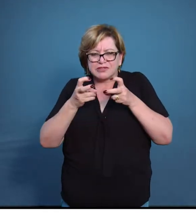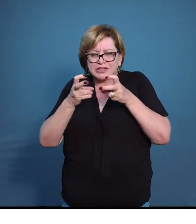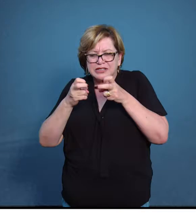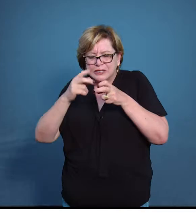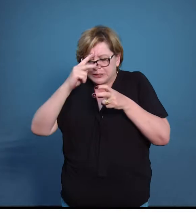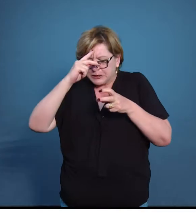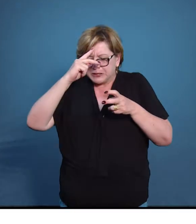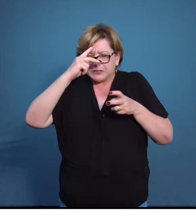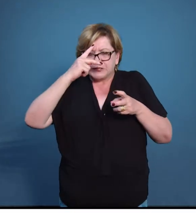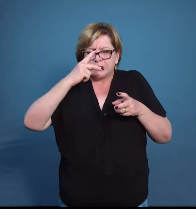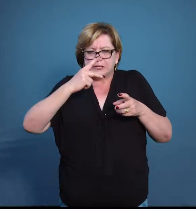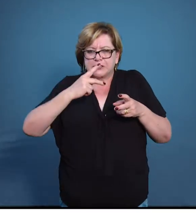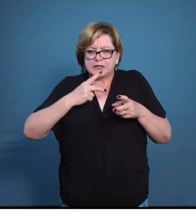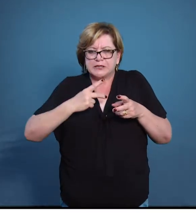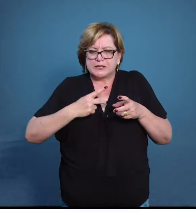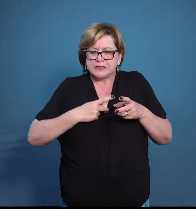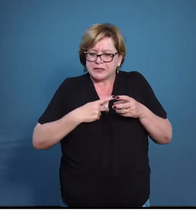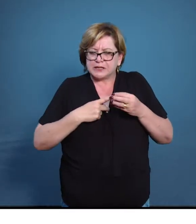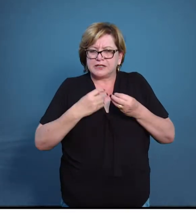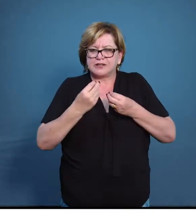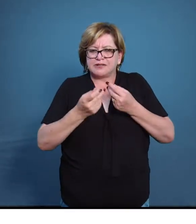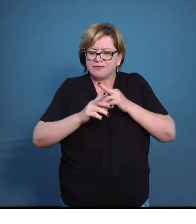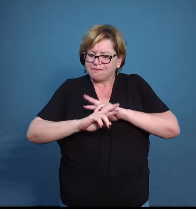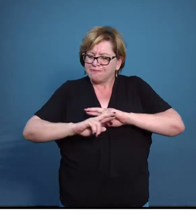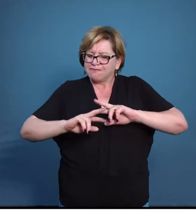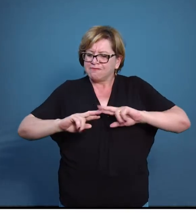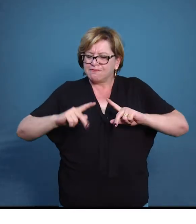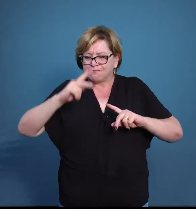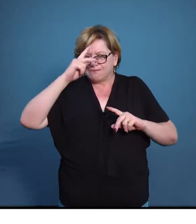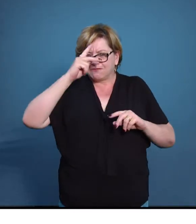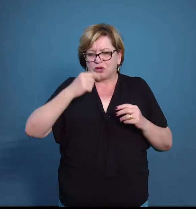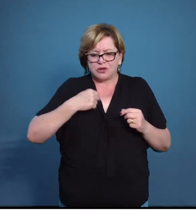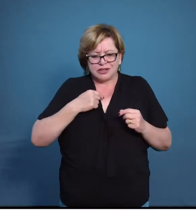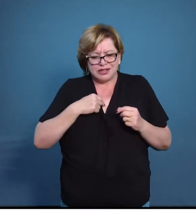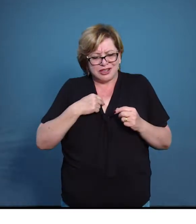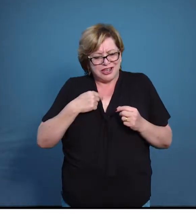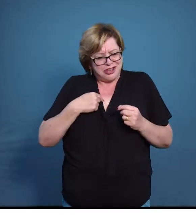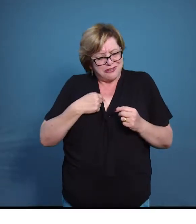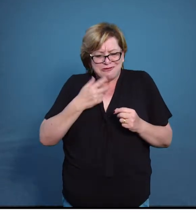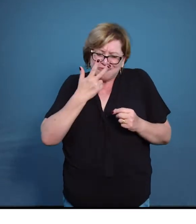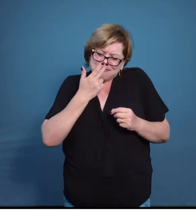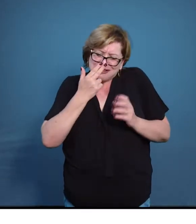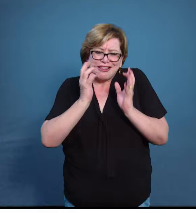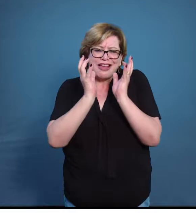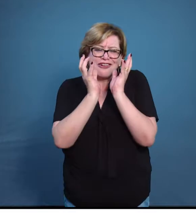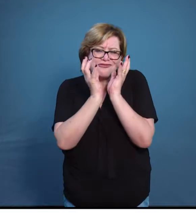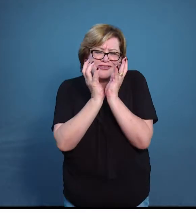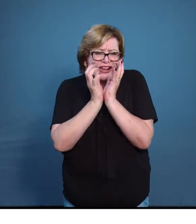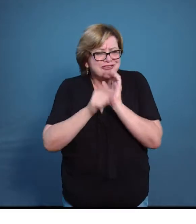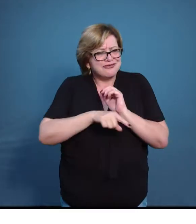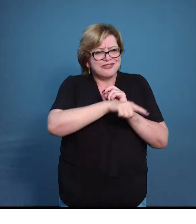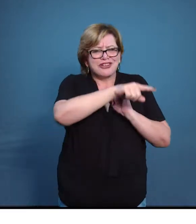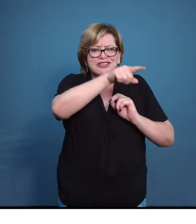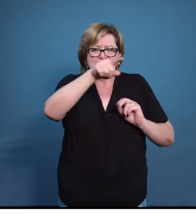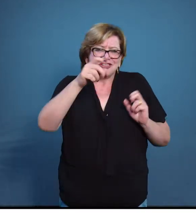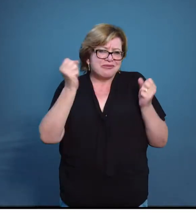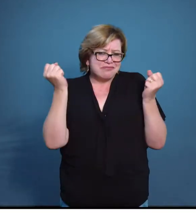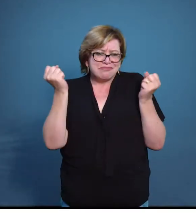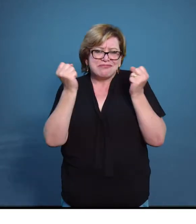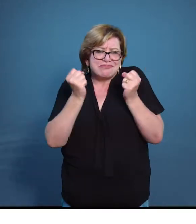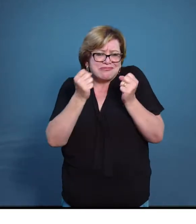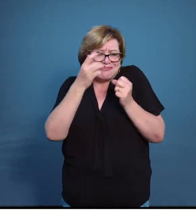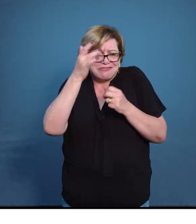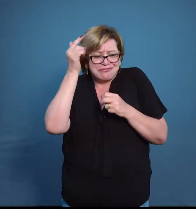pessoal, uma divergência de interpretações. O que para mim pode ser uma folha de alface, para vocês pode ser qualquer outro tipo de